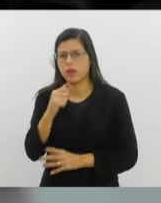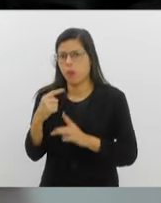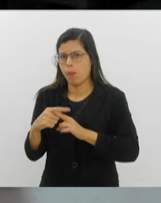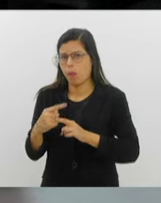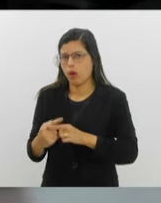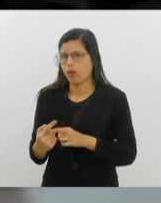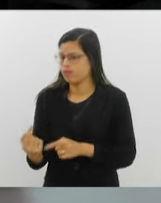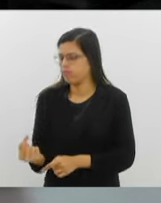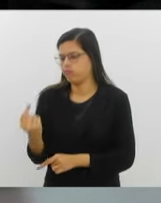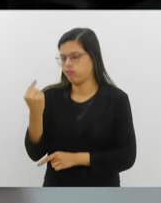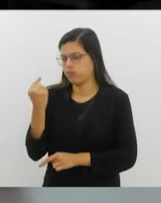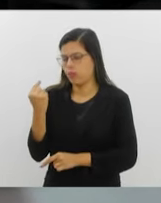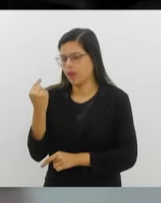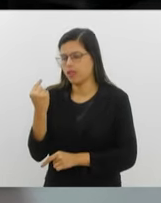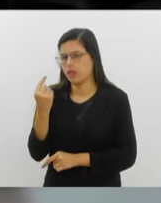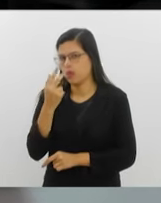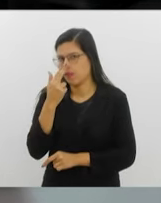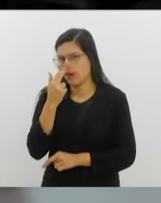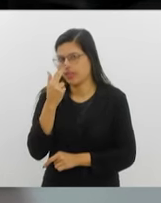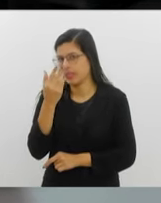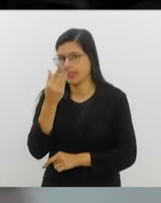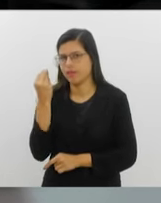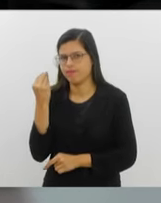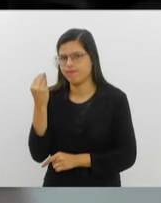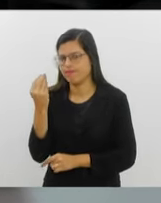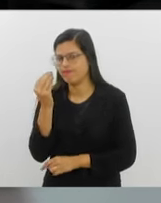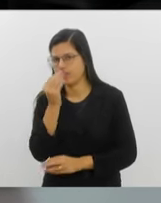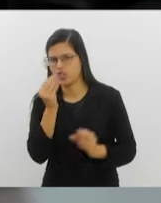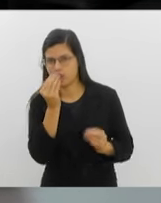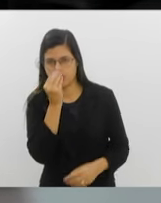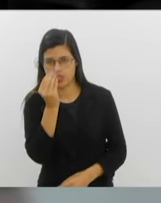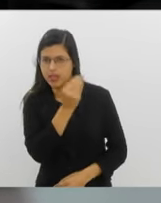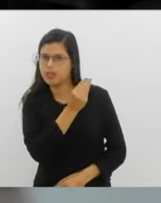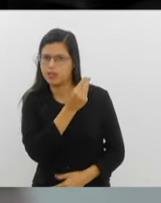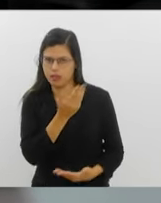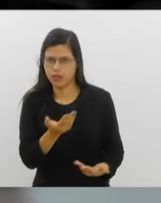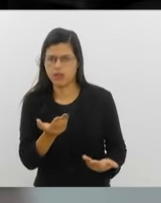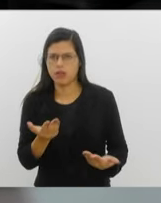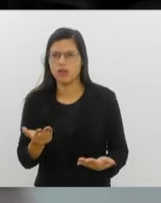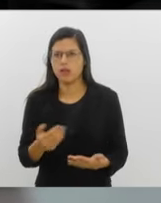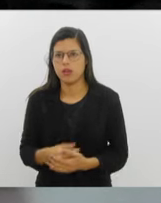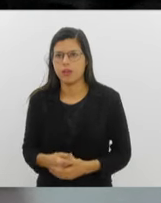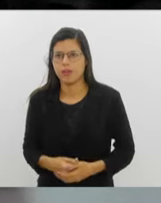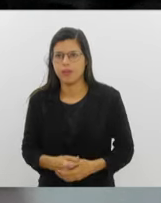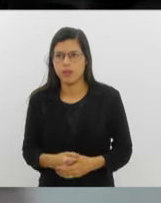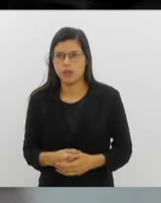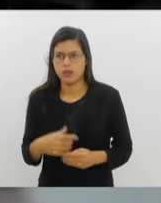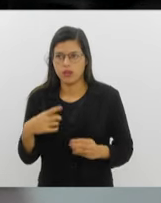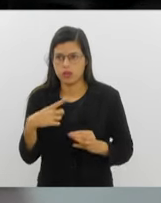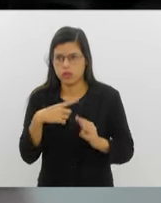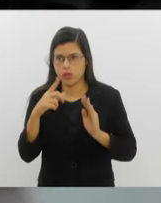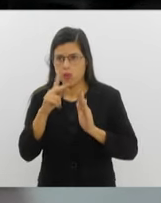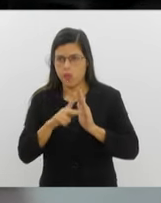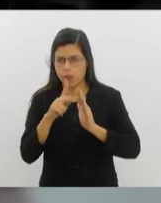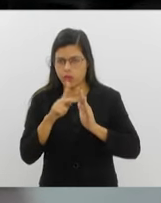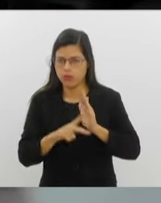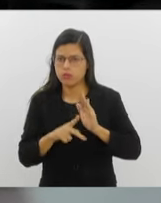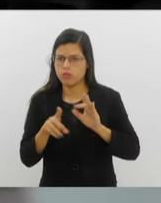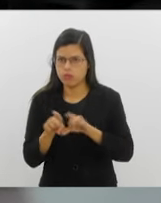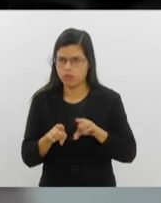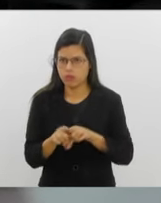eram apagadas. A gente vai ter mais na frente o projeto número 6, que fala fazer a mesma coisa com questão da Constituição